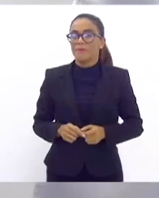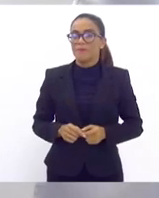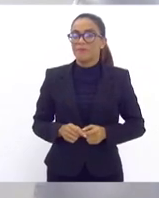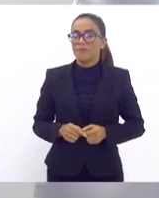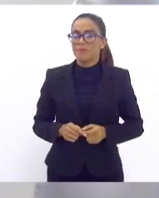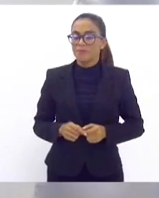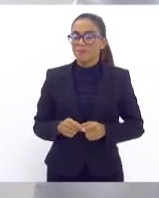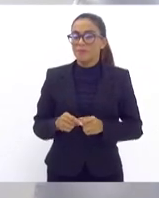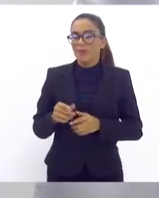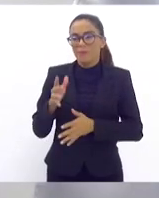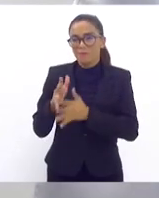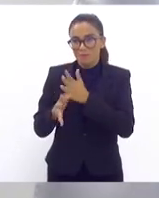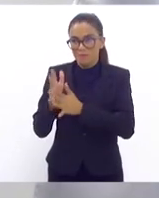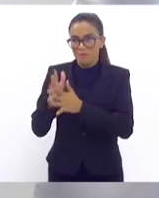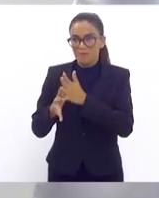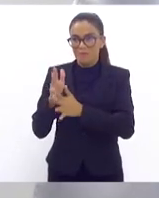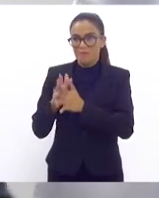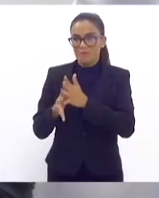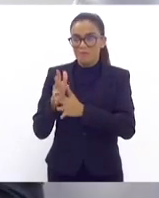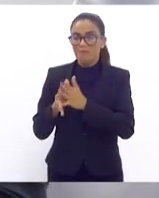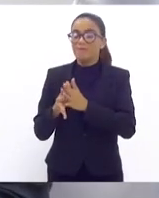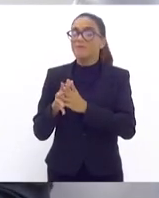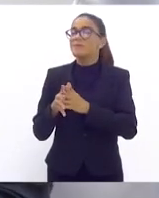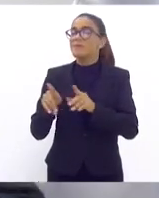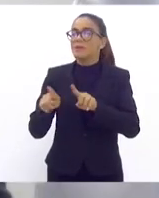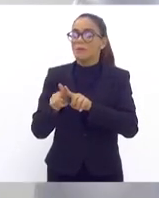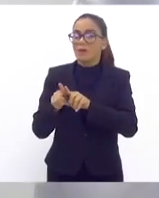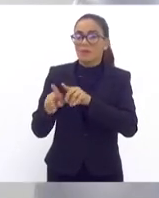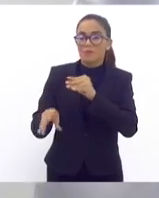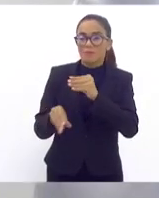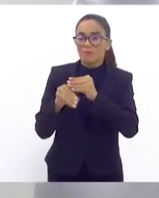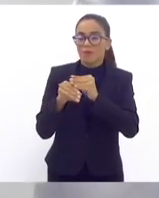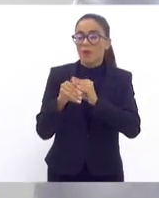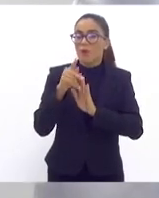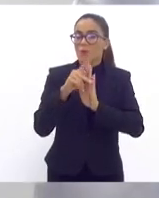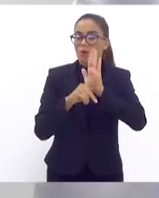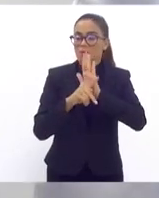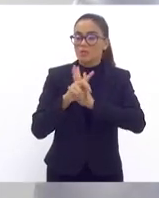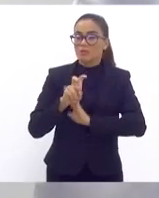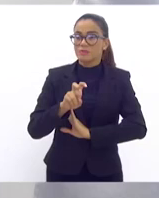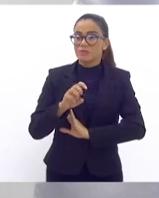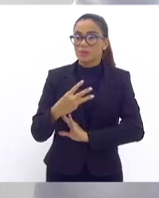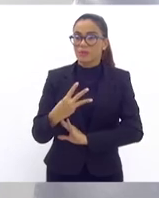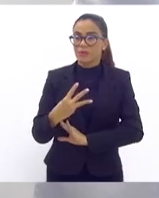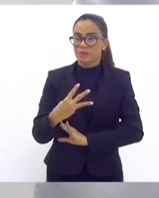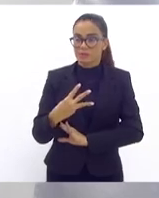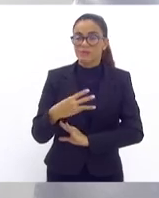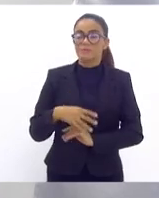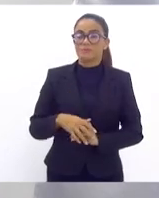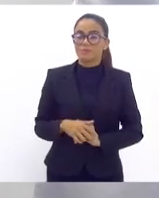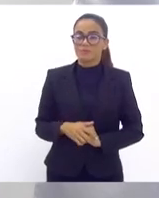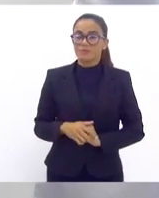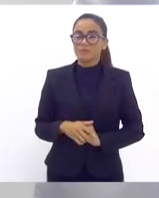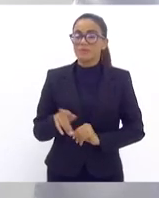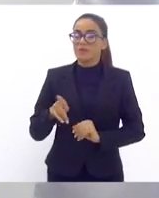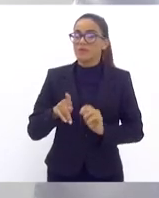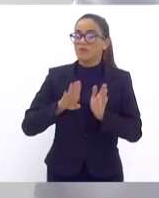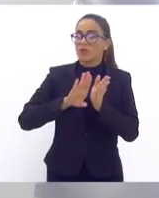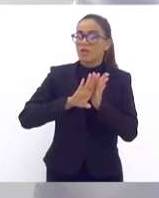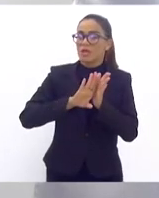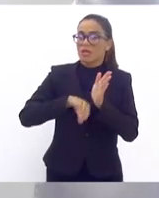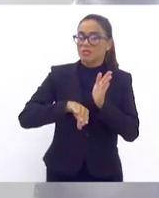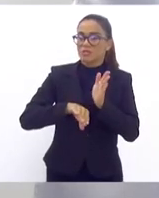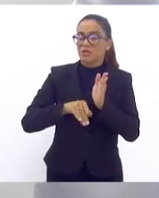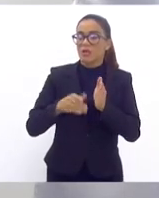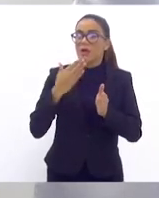da prejudicabilidade, ressalvando também o projeto número 53, que foi retirado a pedido